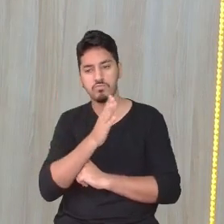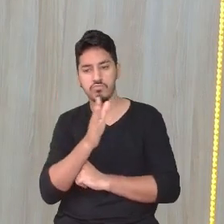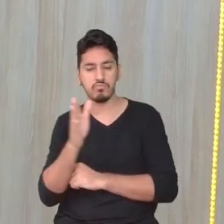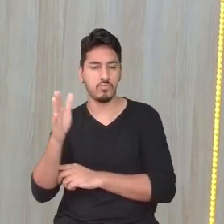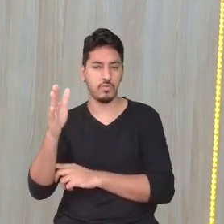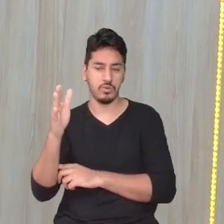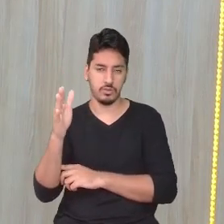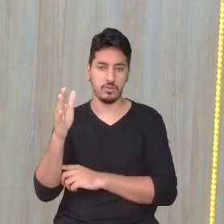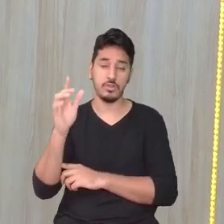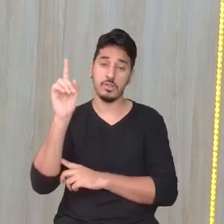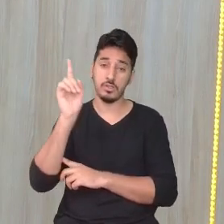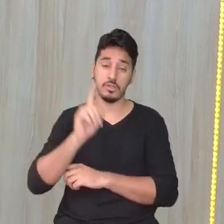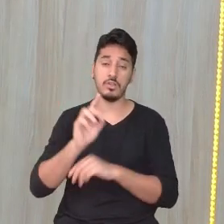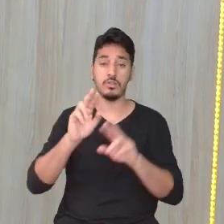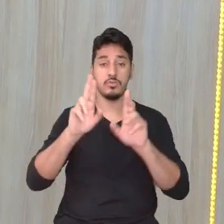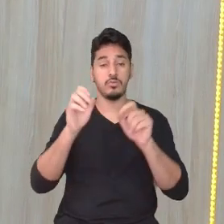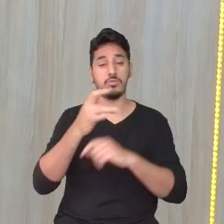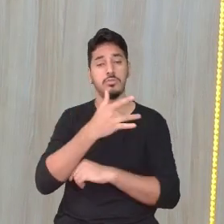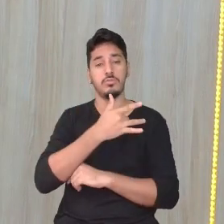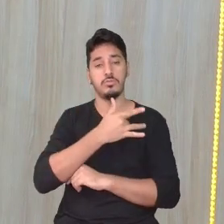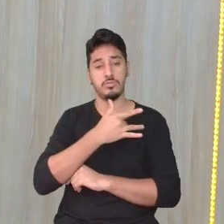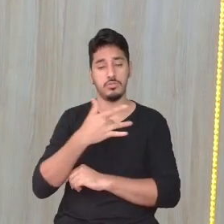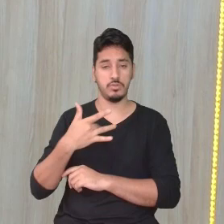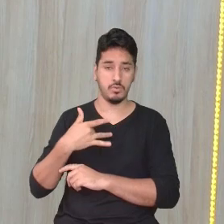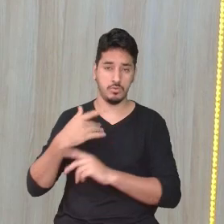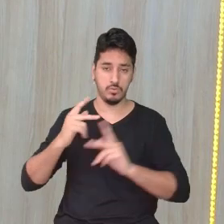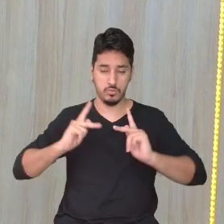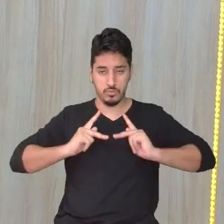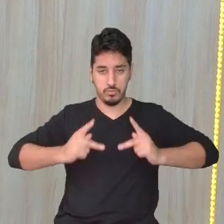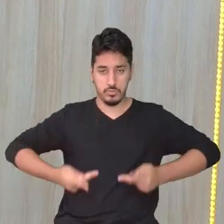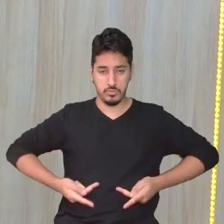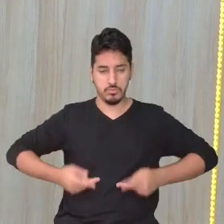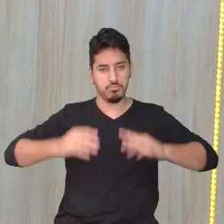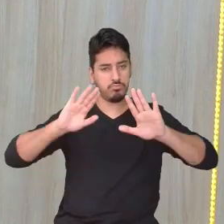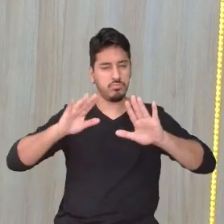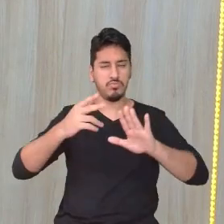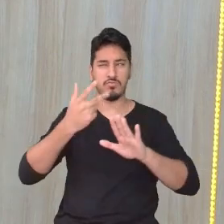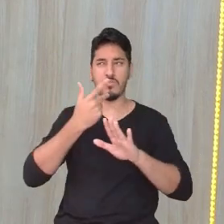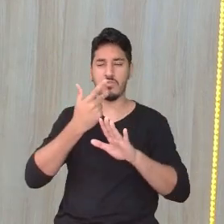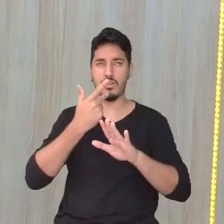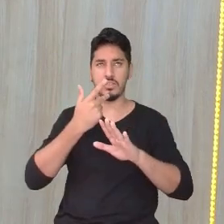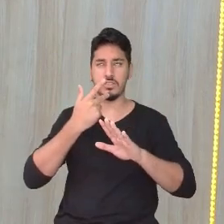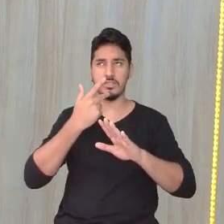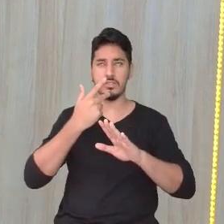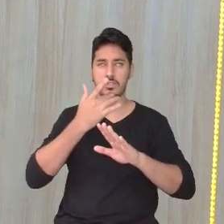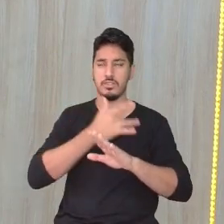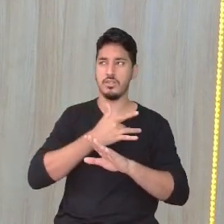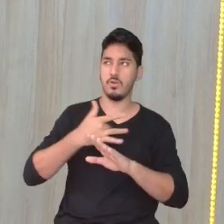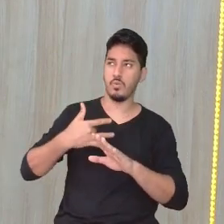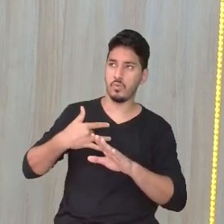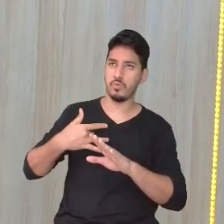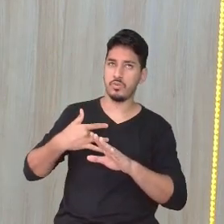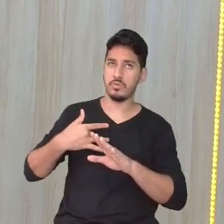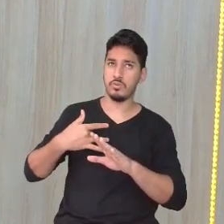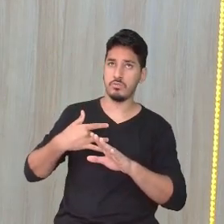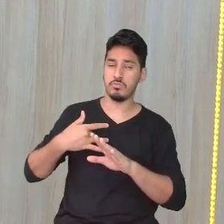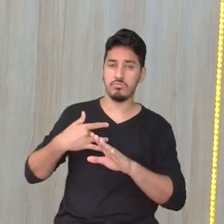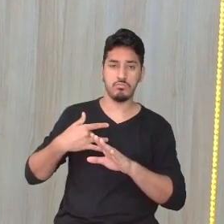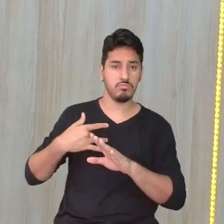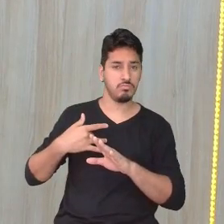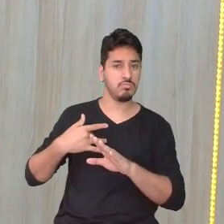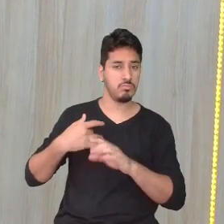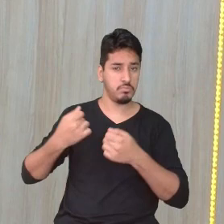parte dela, que é a respeito da saúde humana. E não podemos falar de saúde humana sem falar em saúde